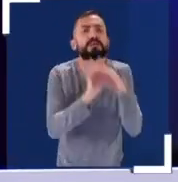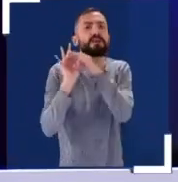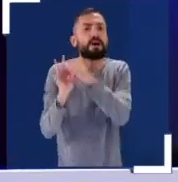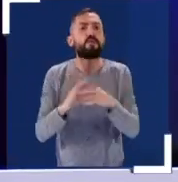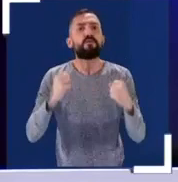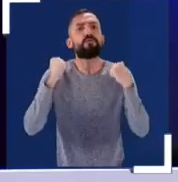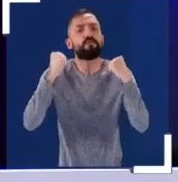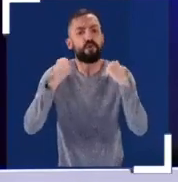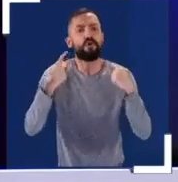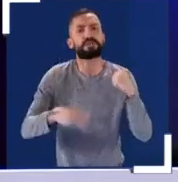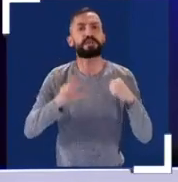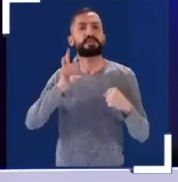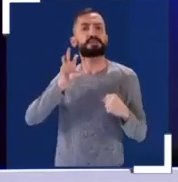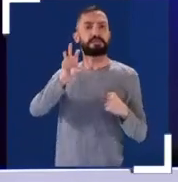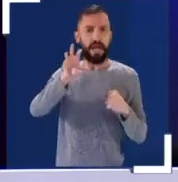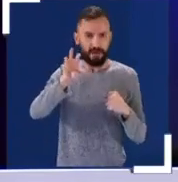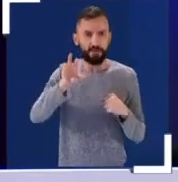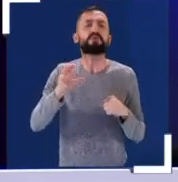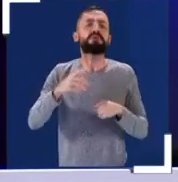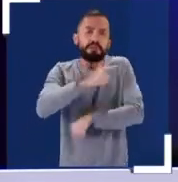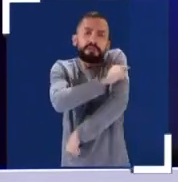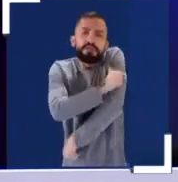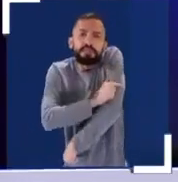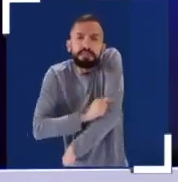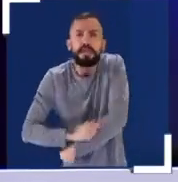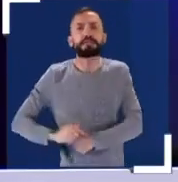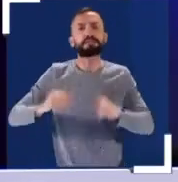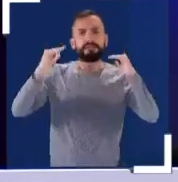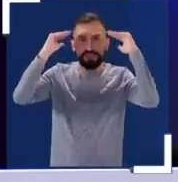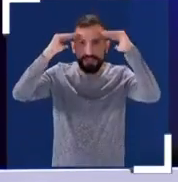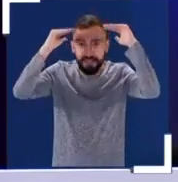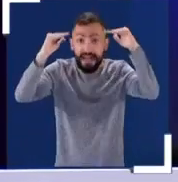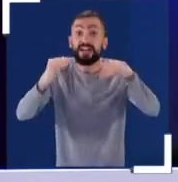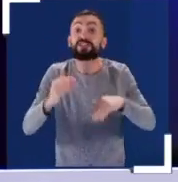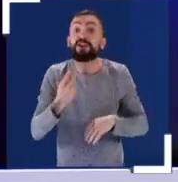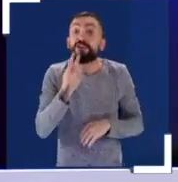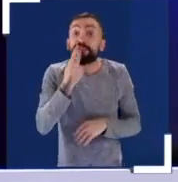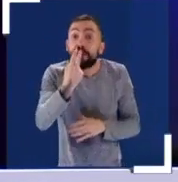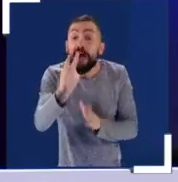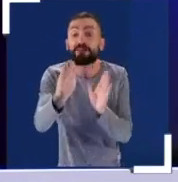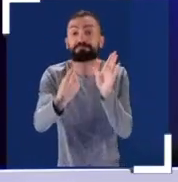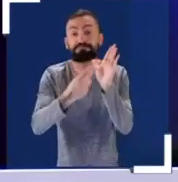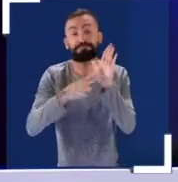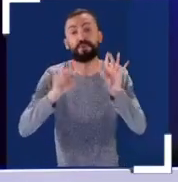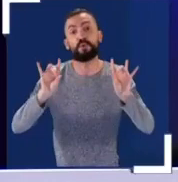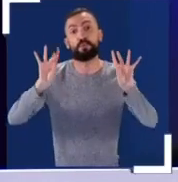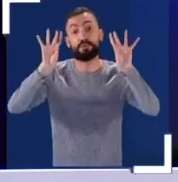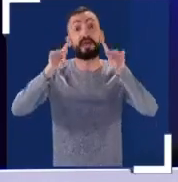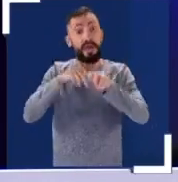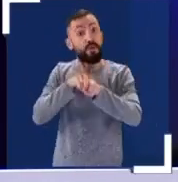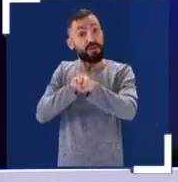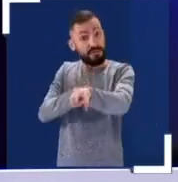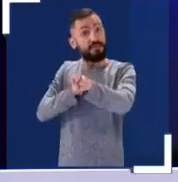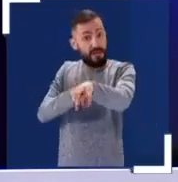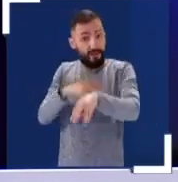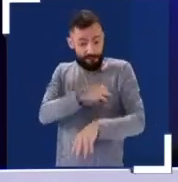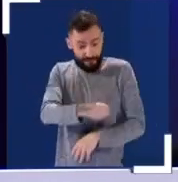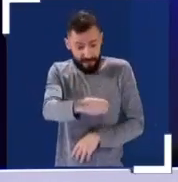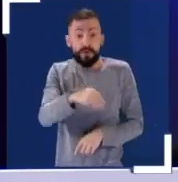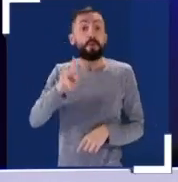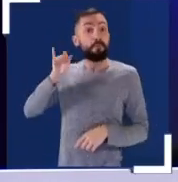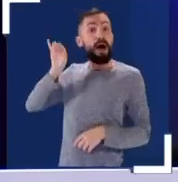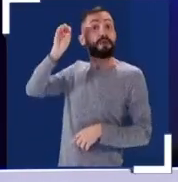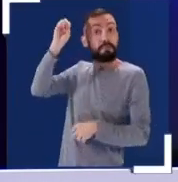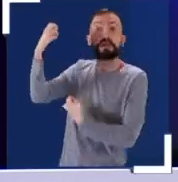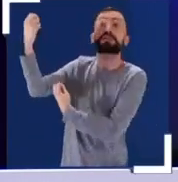do nosso Estado. Com decência, com dignidade, cumprindo a palavra. Porque é assim que eu ensinei para meus filhos, foi assim que eu aprendi para o meu